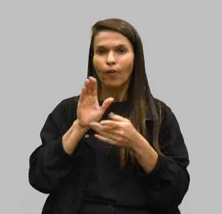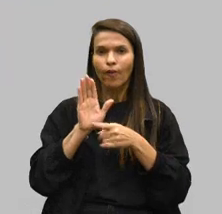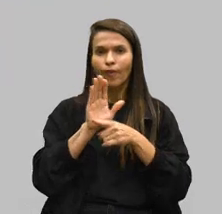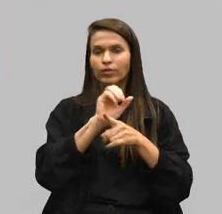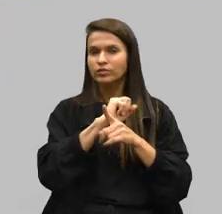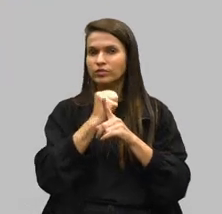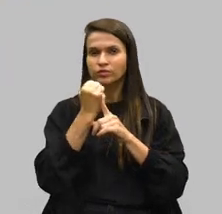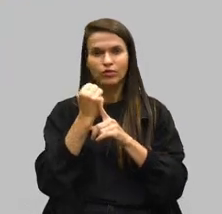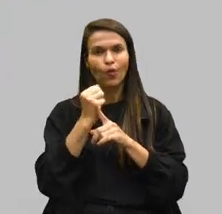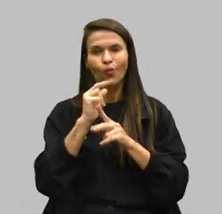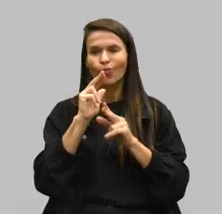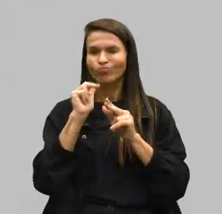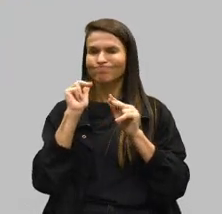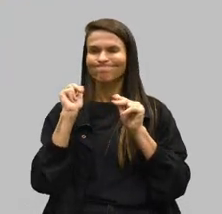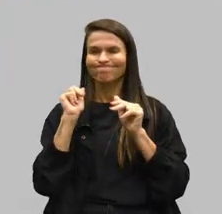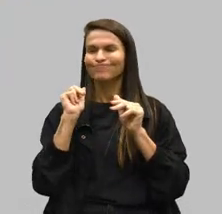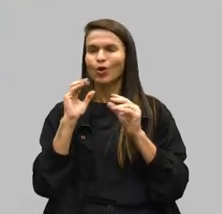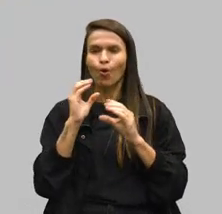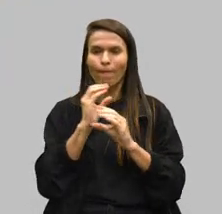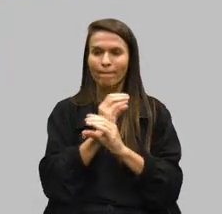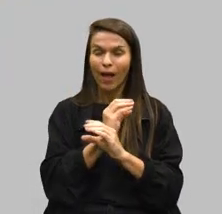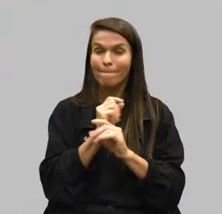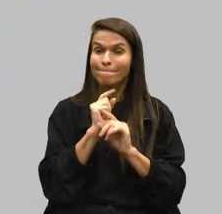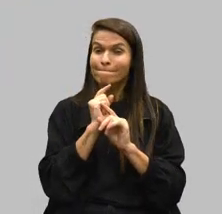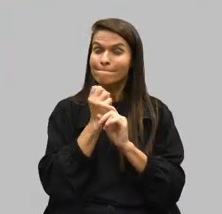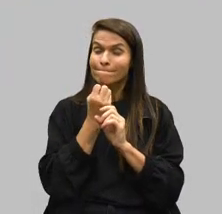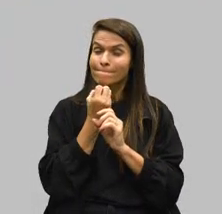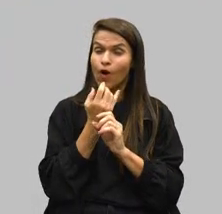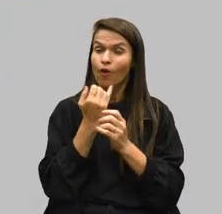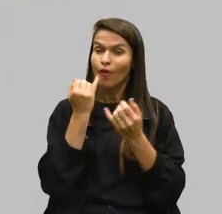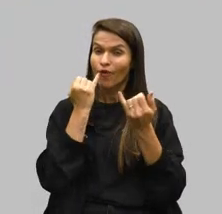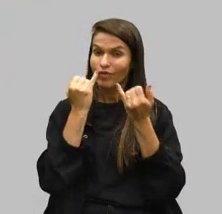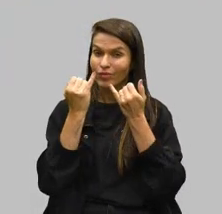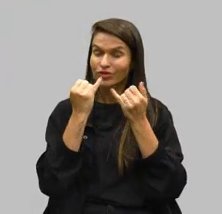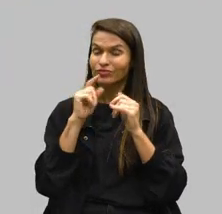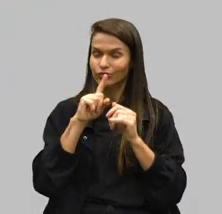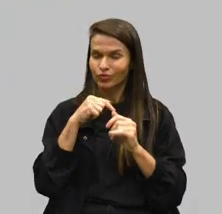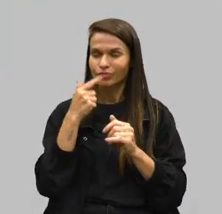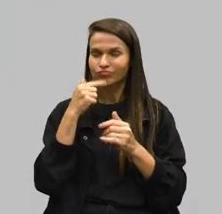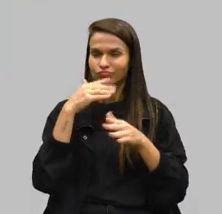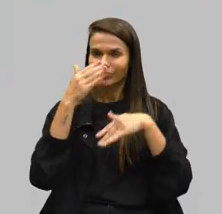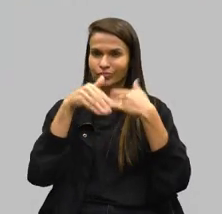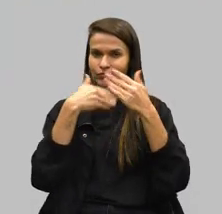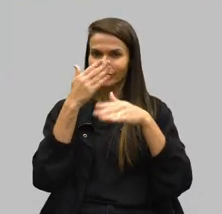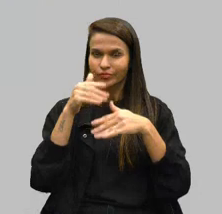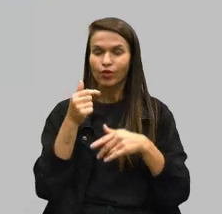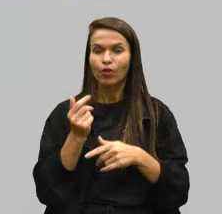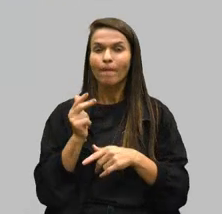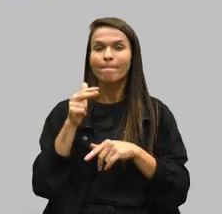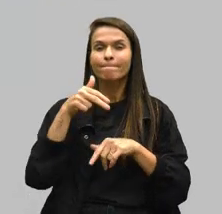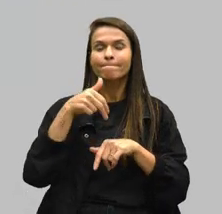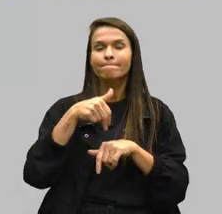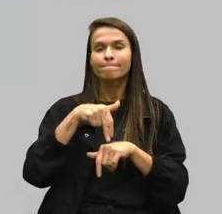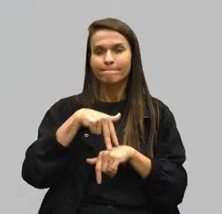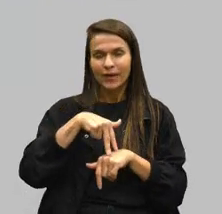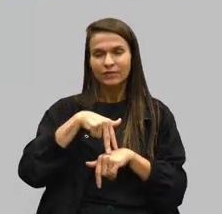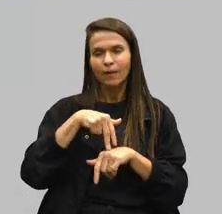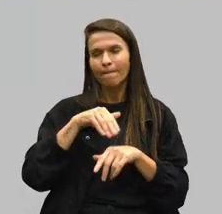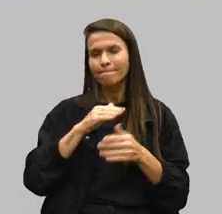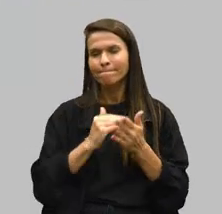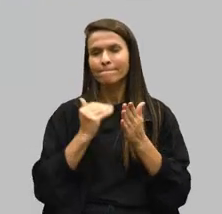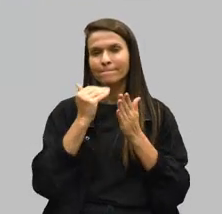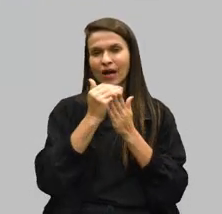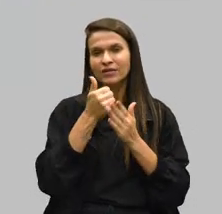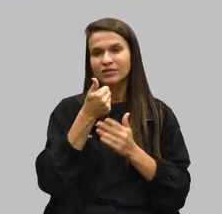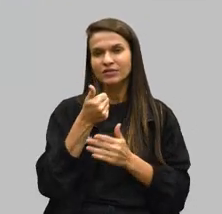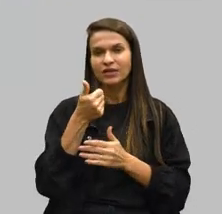nunca será o suficiente mas a boa notícia é que nós estamos avançando e aqui nós estamos aqui para falar que tivemos mais de 125